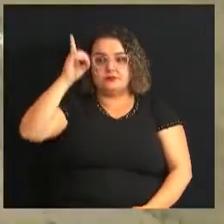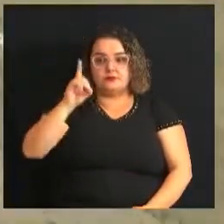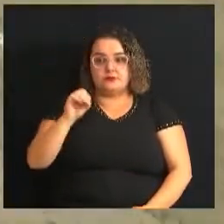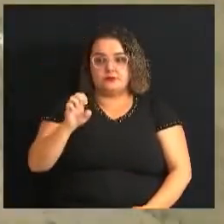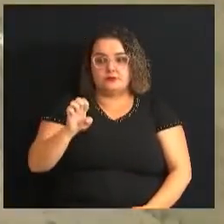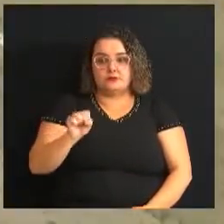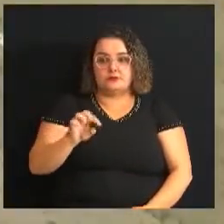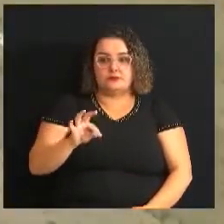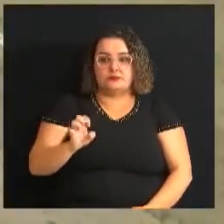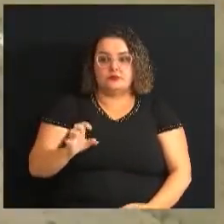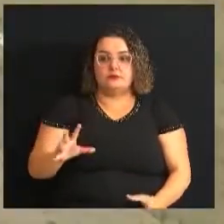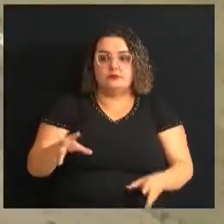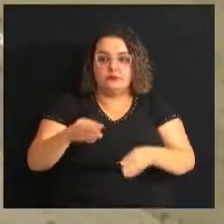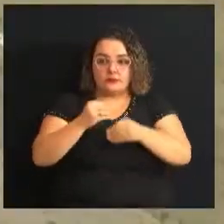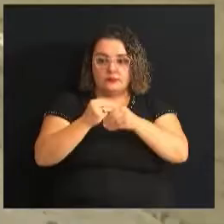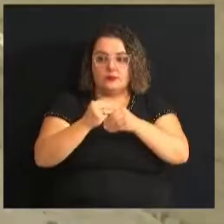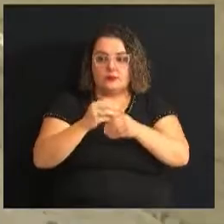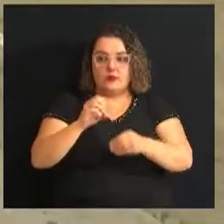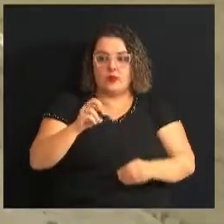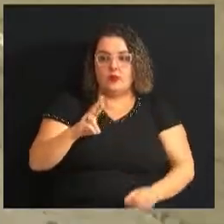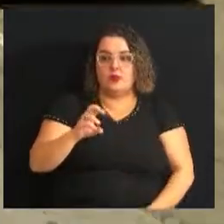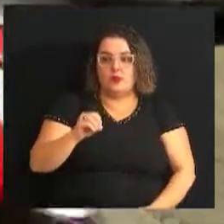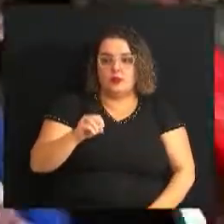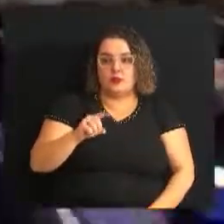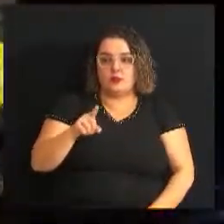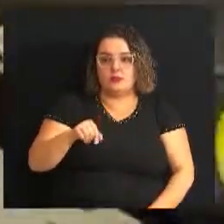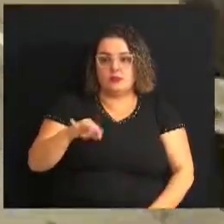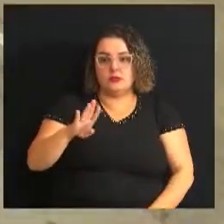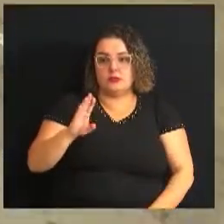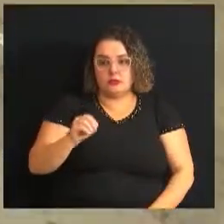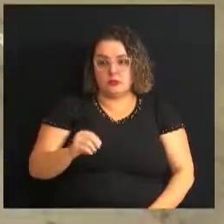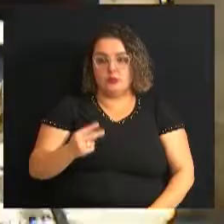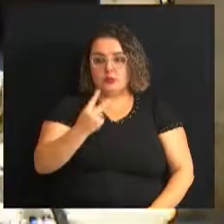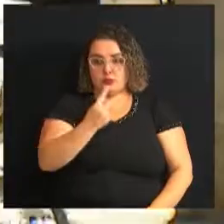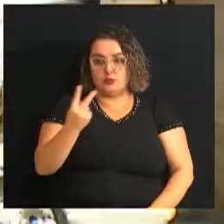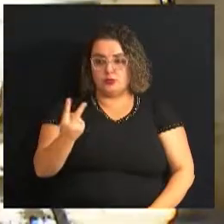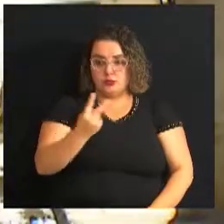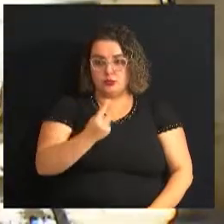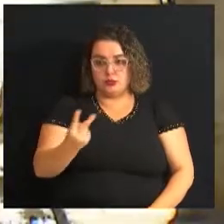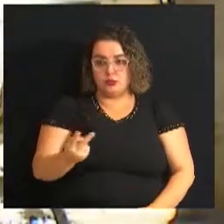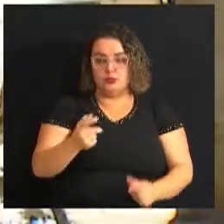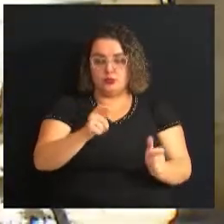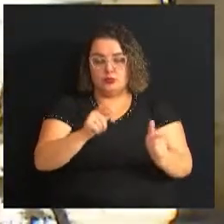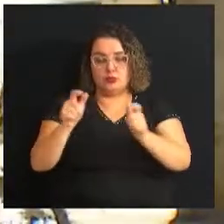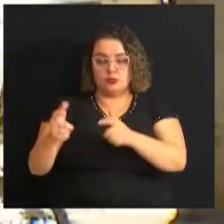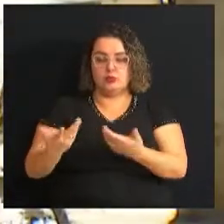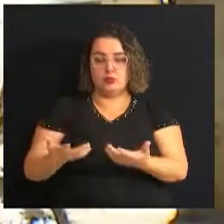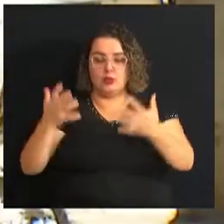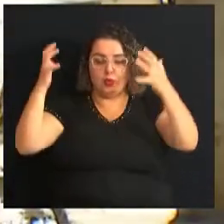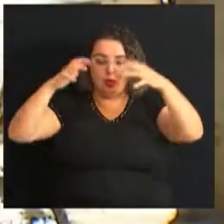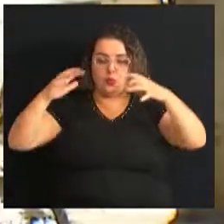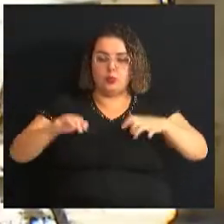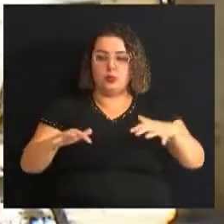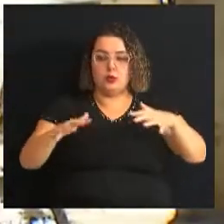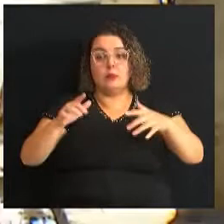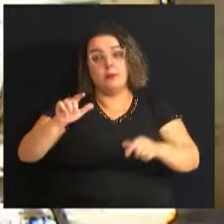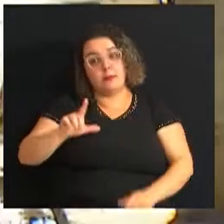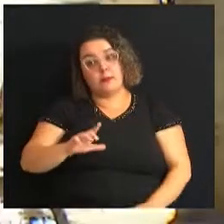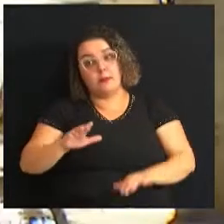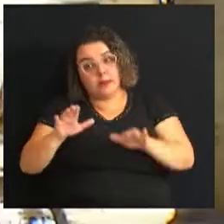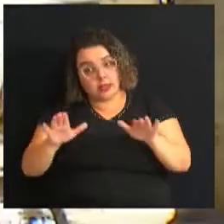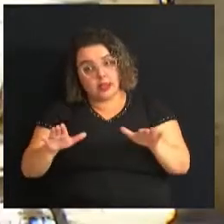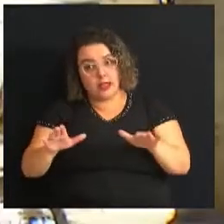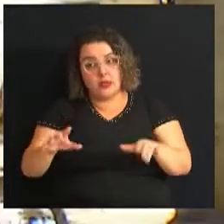Norte-Sul, né, e a Orozimbo Maia, como os dois focos. Mas é evidente que outros bairros